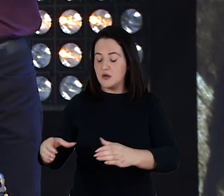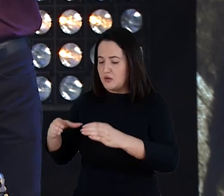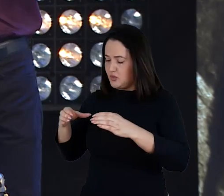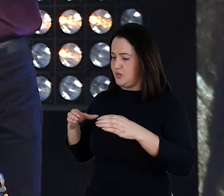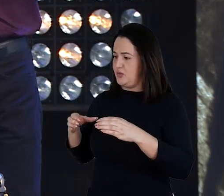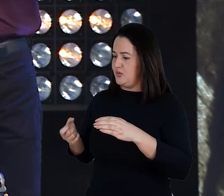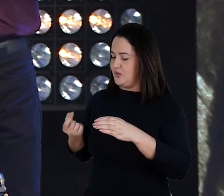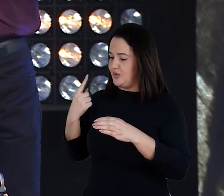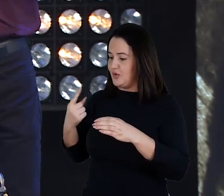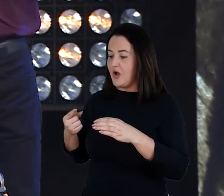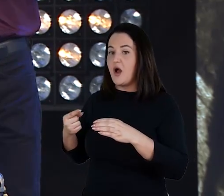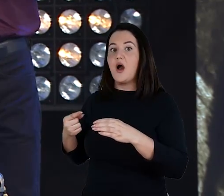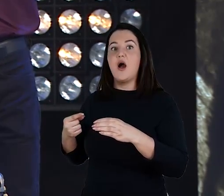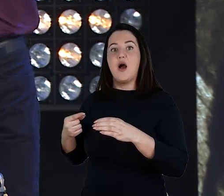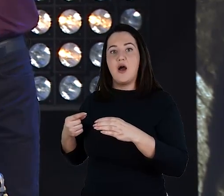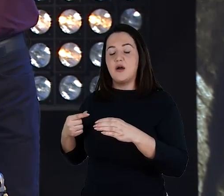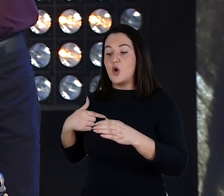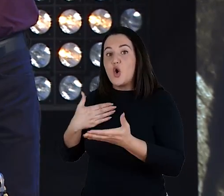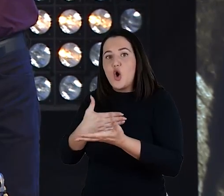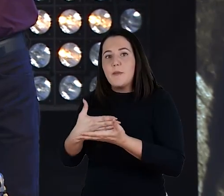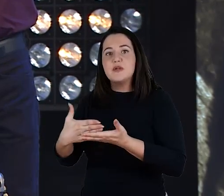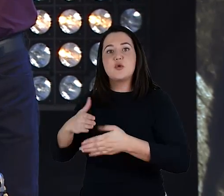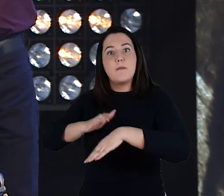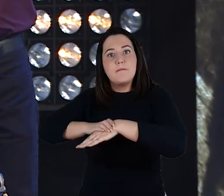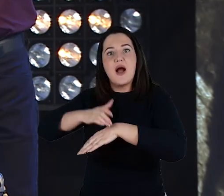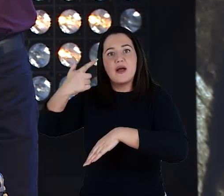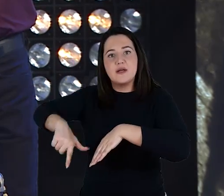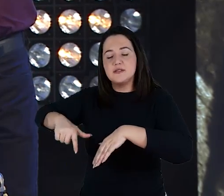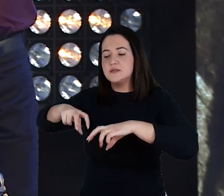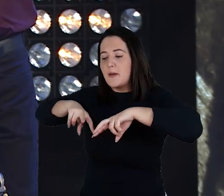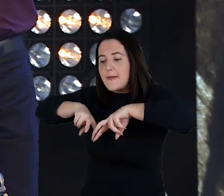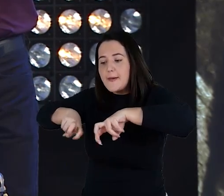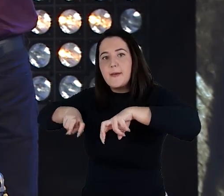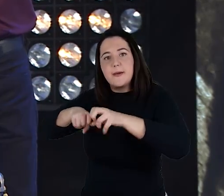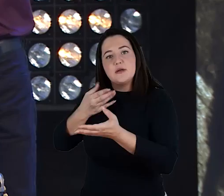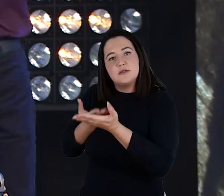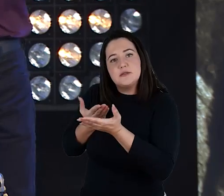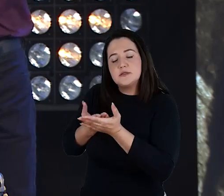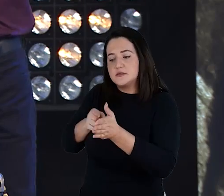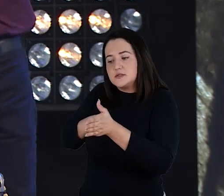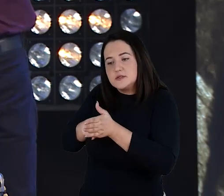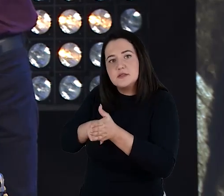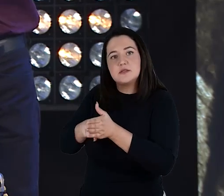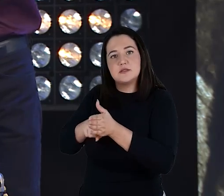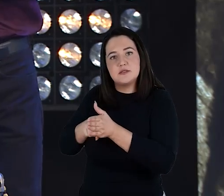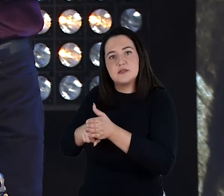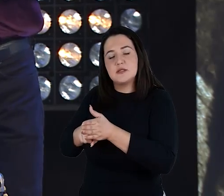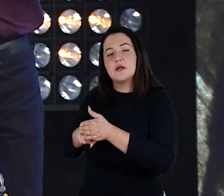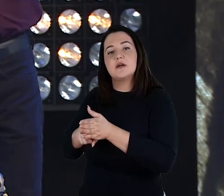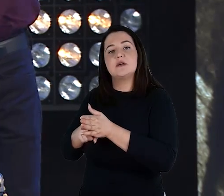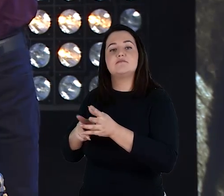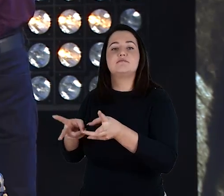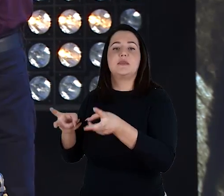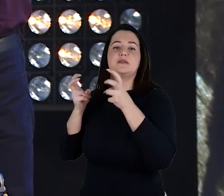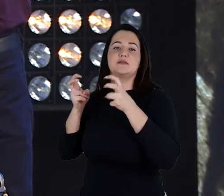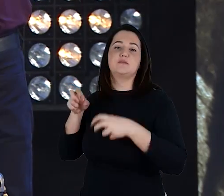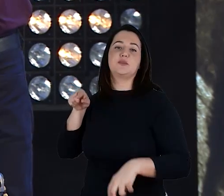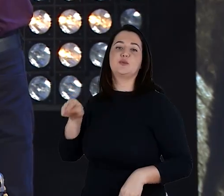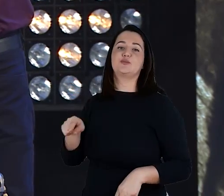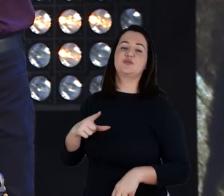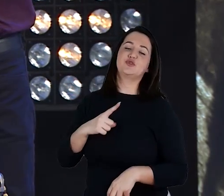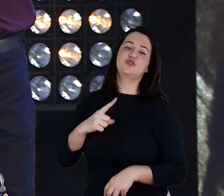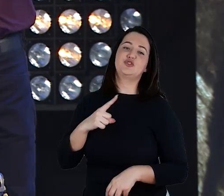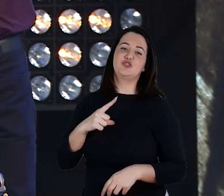hitita? Foi nessa situação que muitos tabletes foram levados para aqueles que poderiam perceber que ali tinha uma